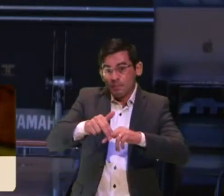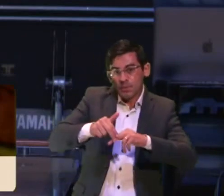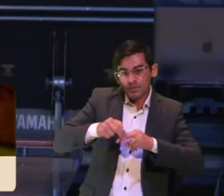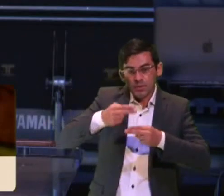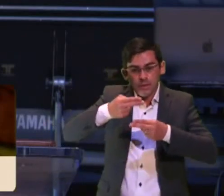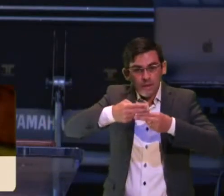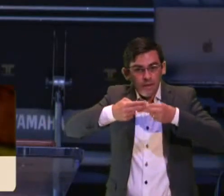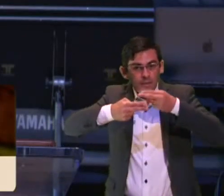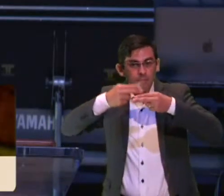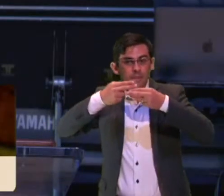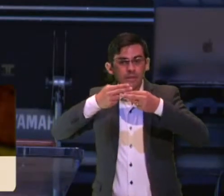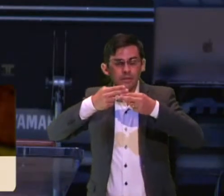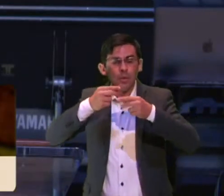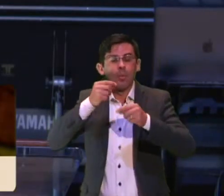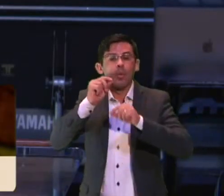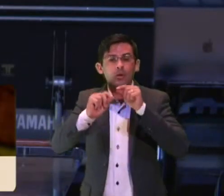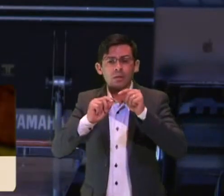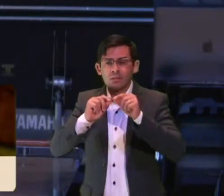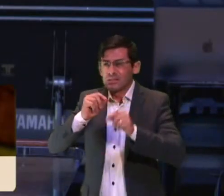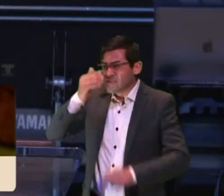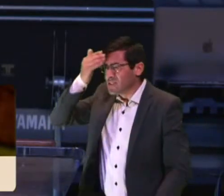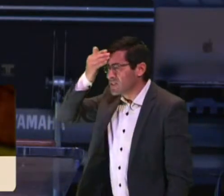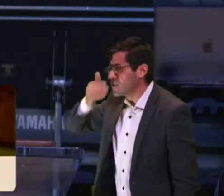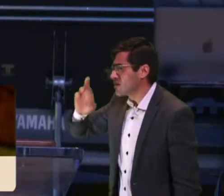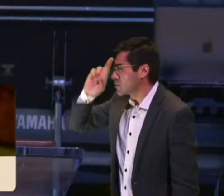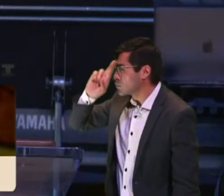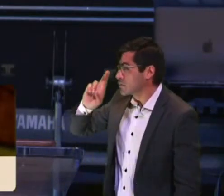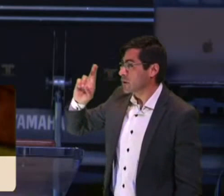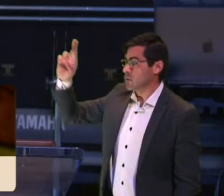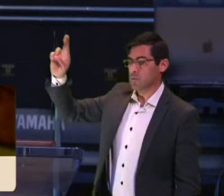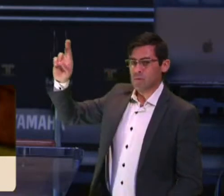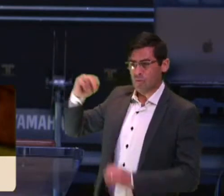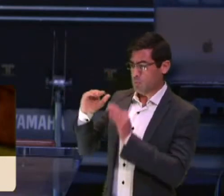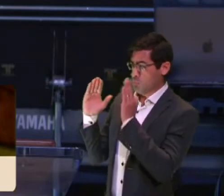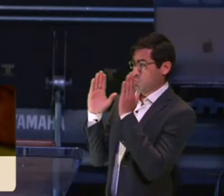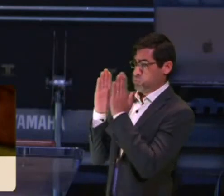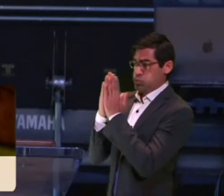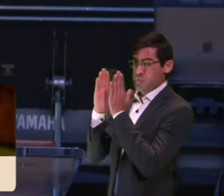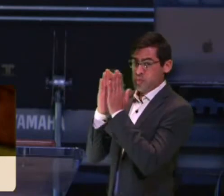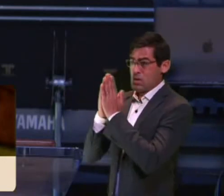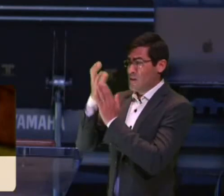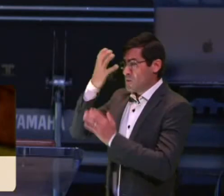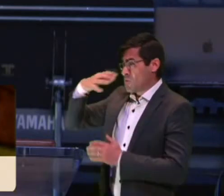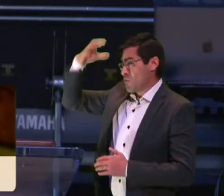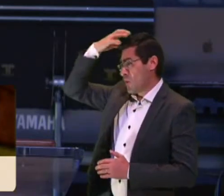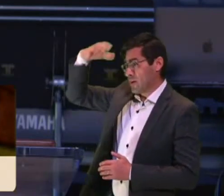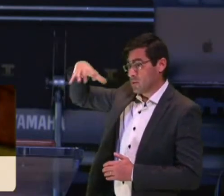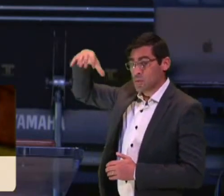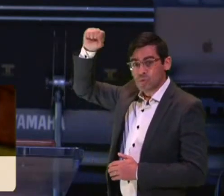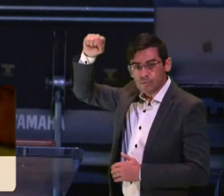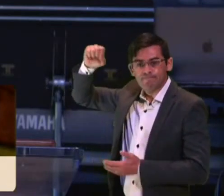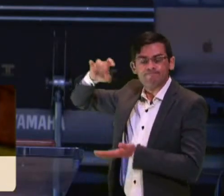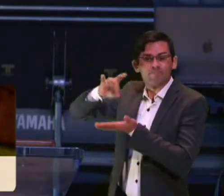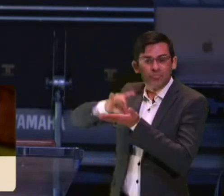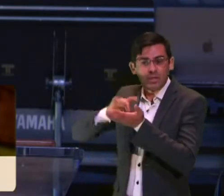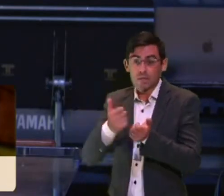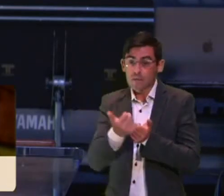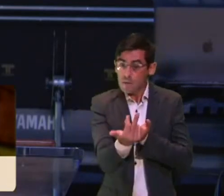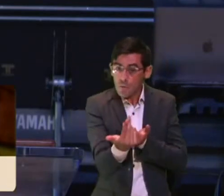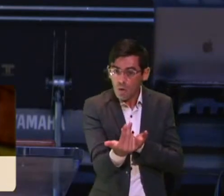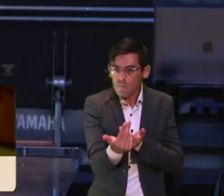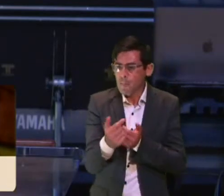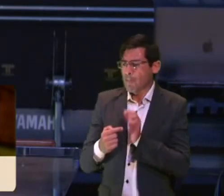quando ele se posiciona diante do Senhor, o Deus Todo-Poderoso, o Rei dos Reis, ele se coloca dessa maneira, ele